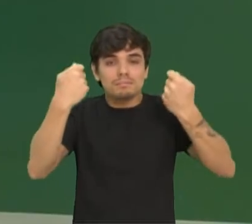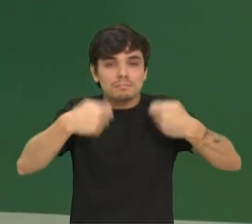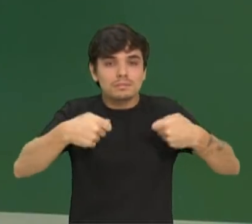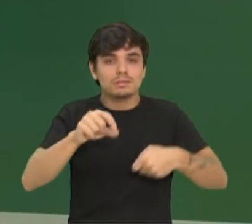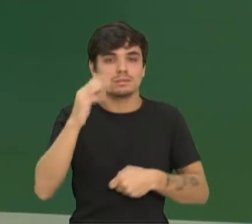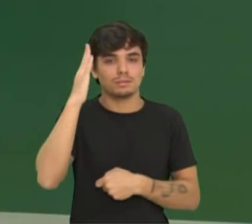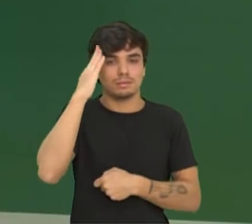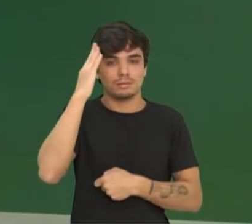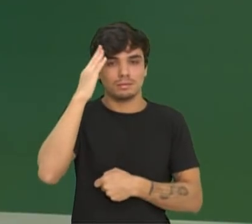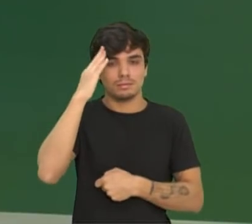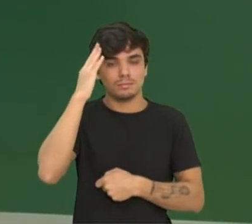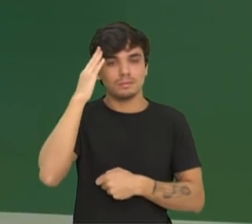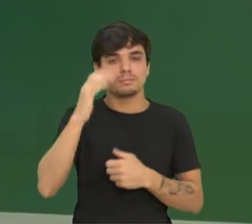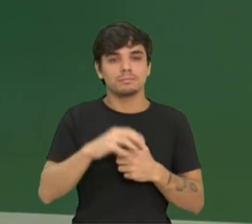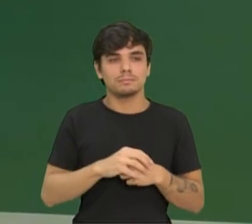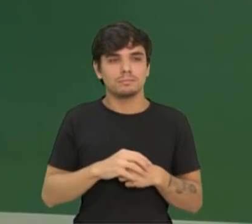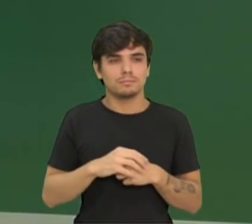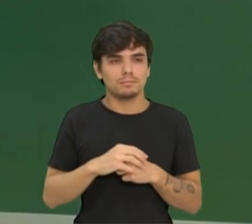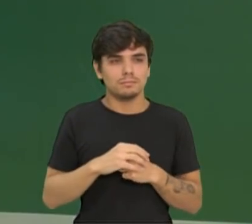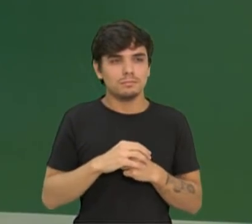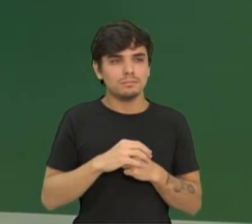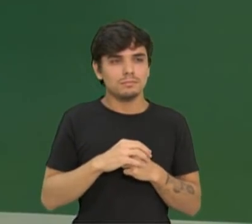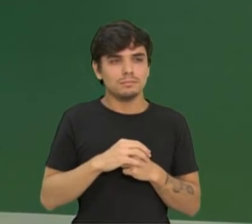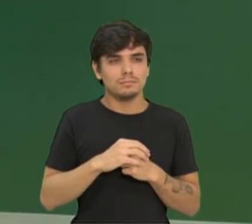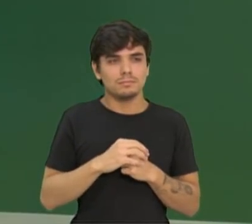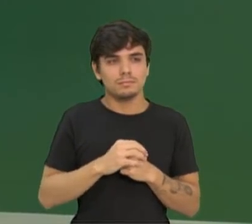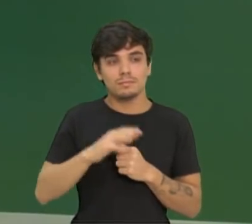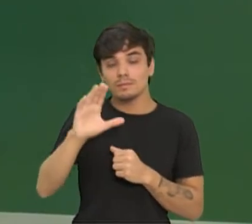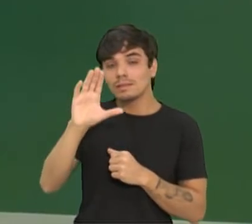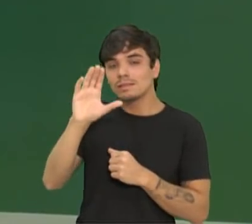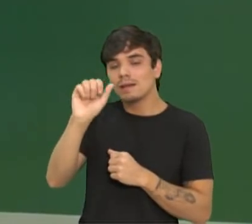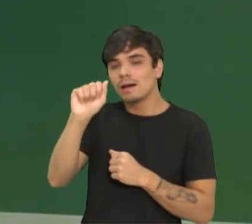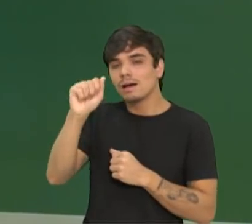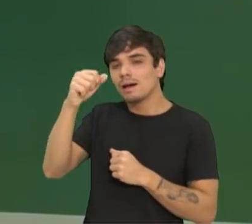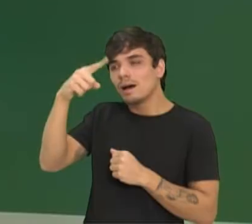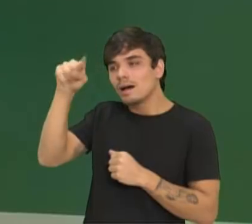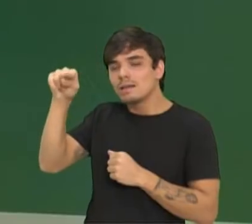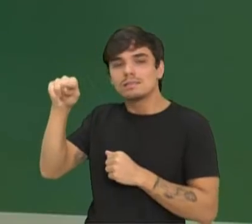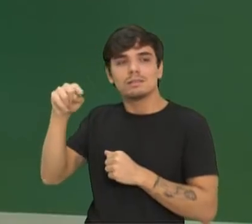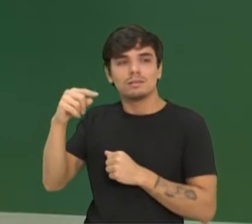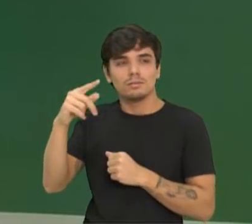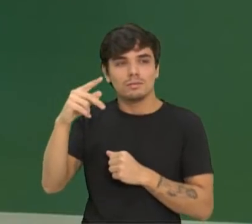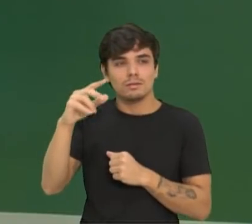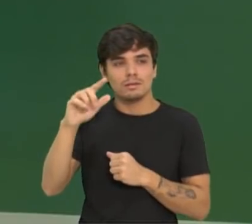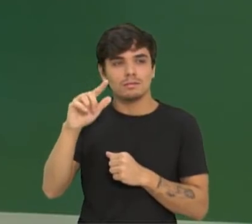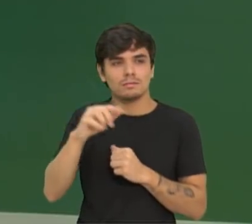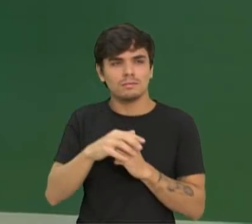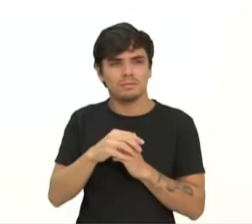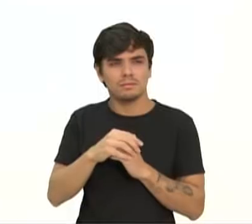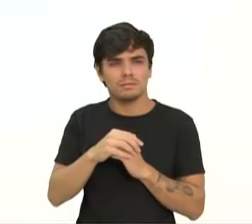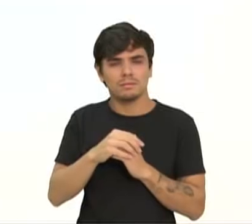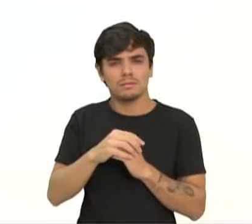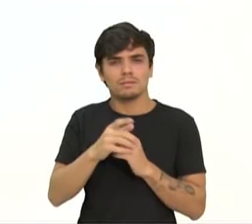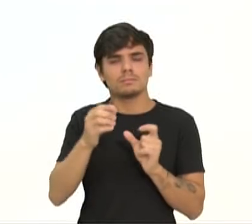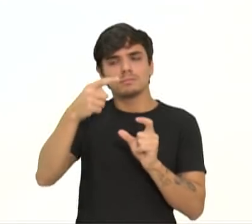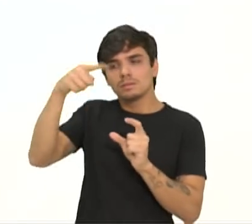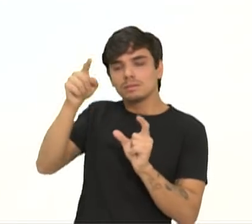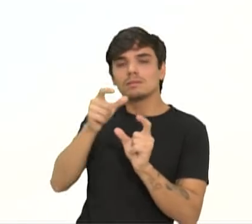acento prosódico. O que seria um acento prosódico? É o acento da fala. Todas as palavras